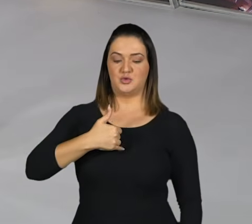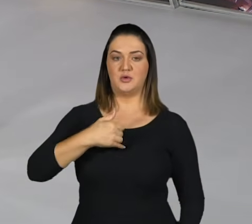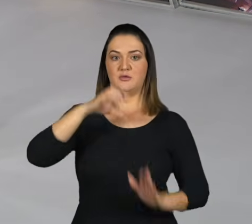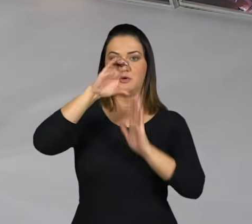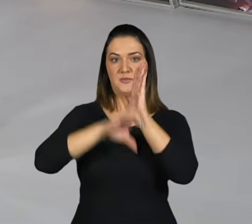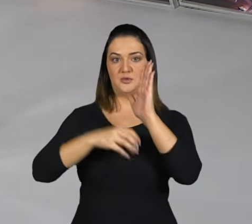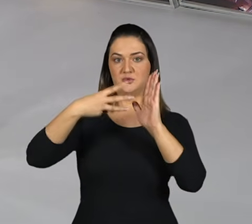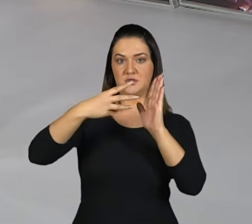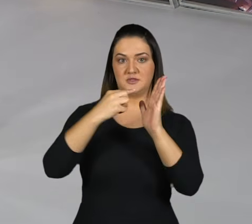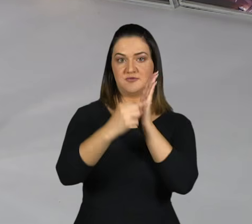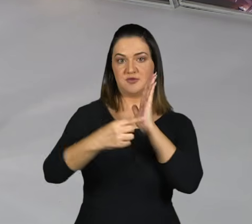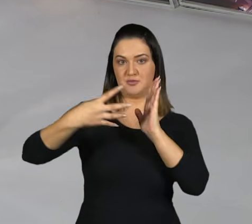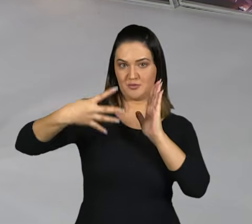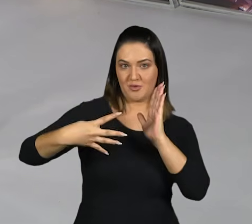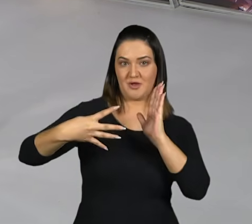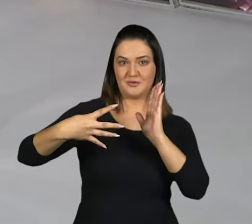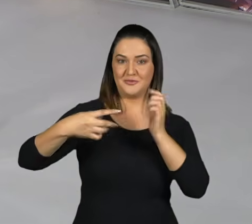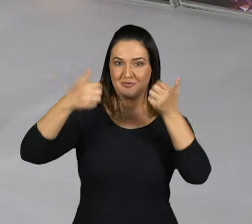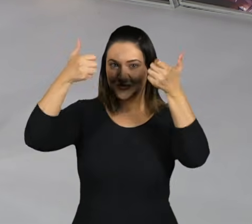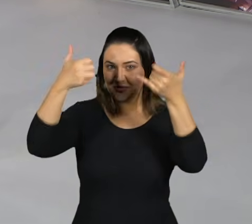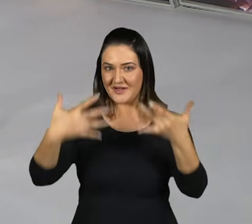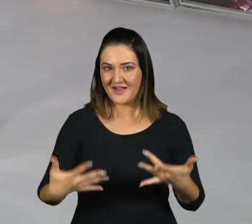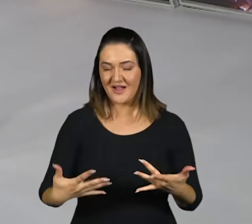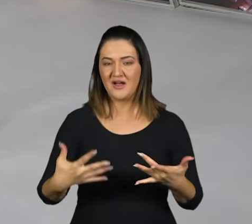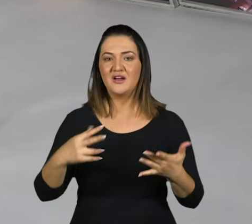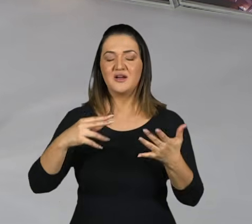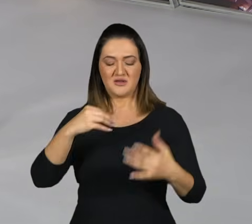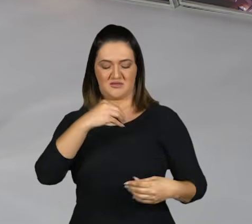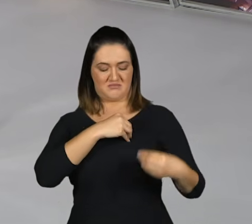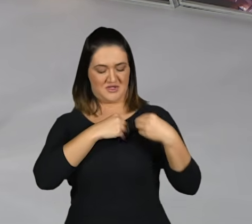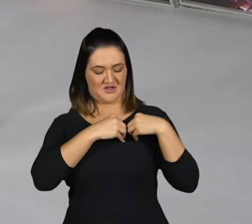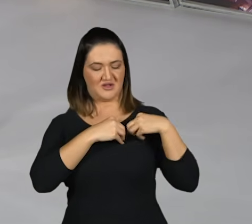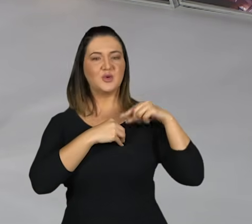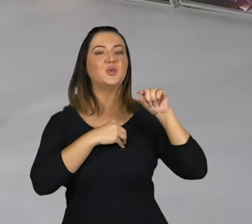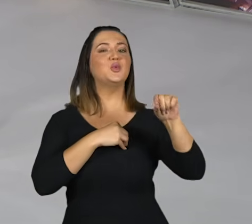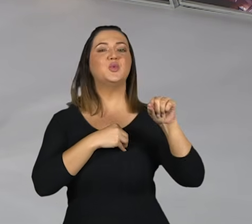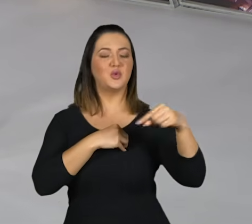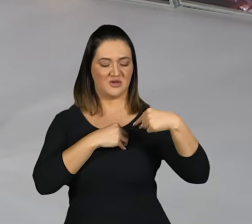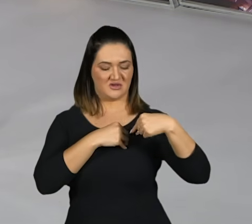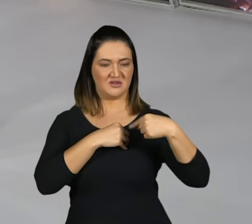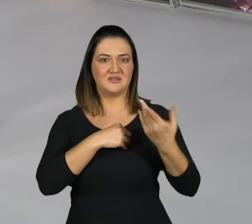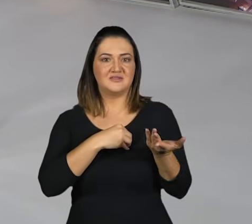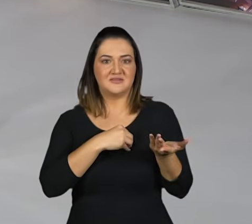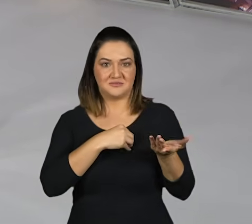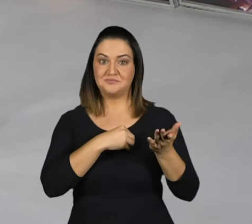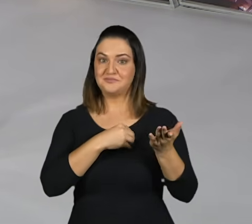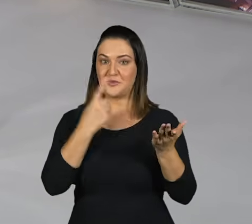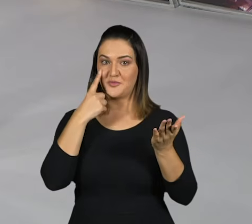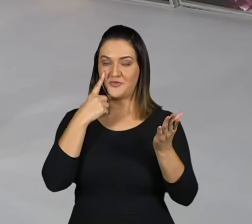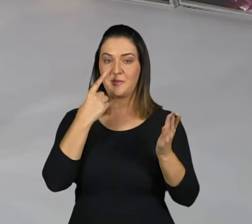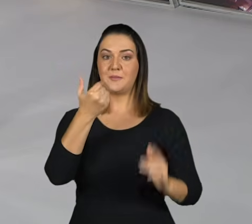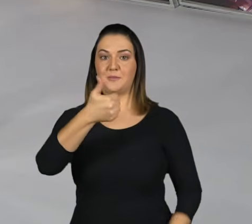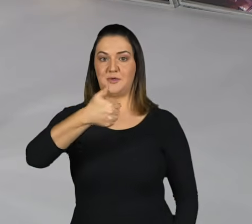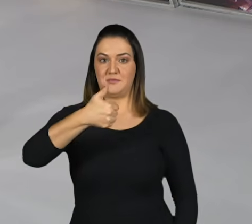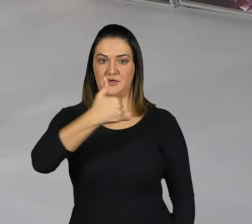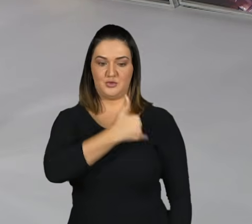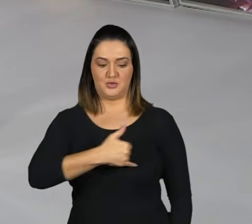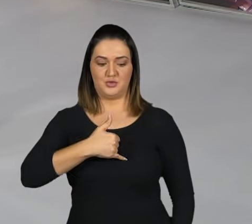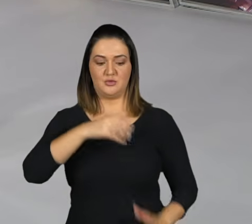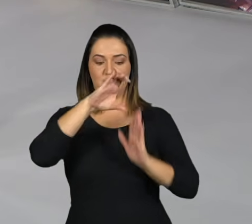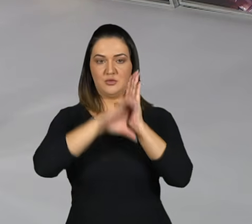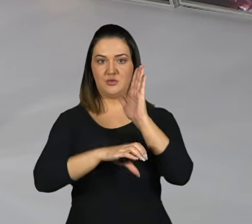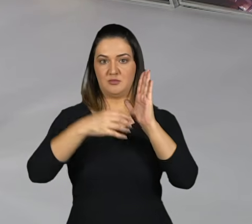fala exatamente isto. Deixa eu abrir aqui, 1 João, capítulo 3, está bem